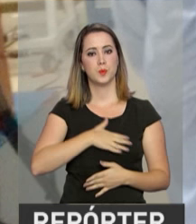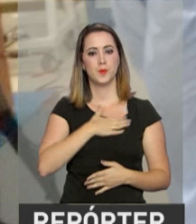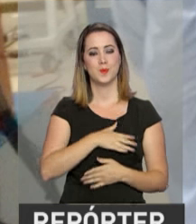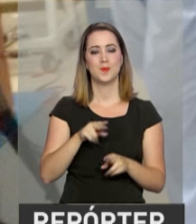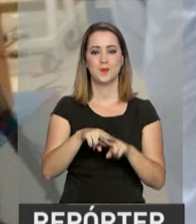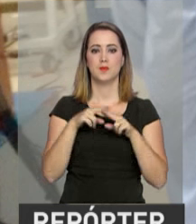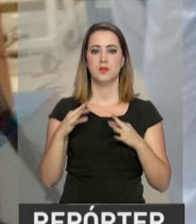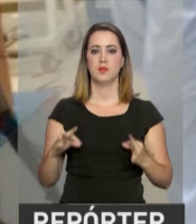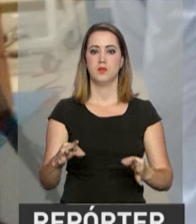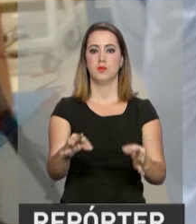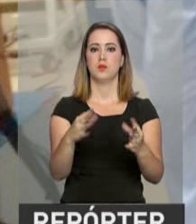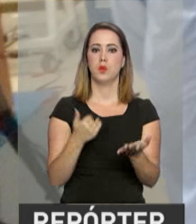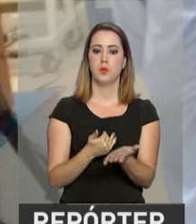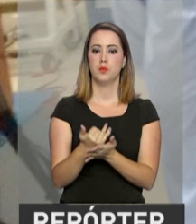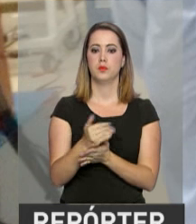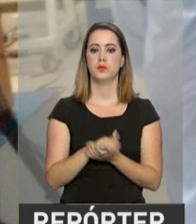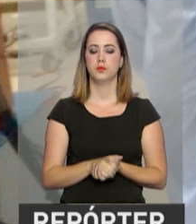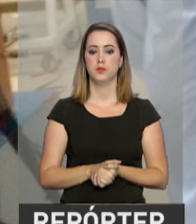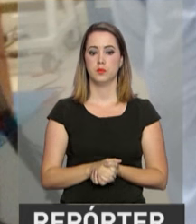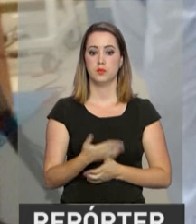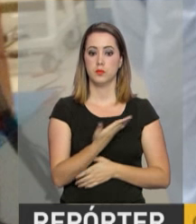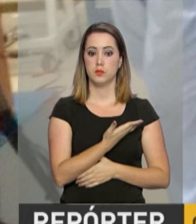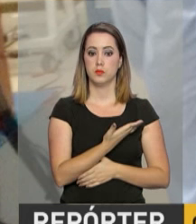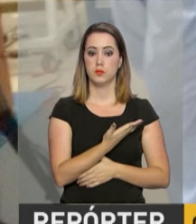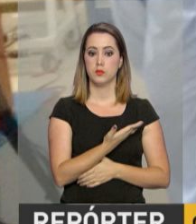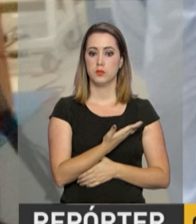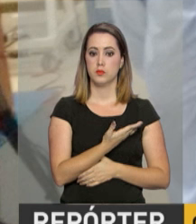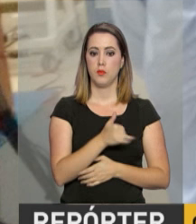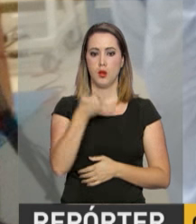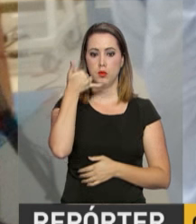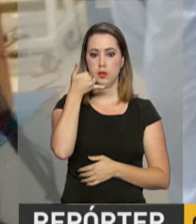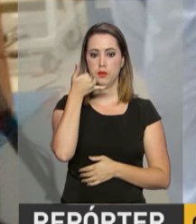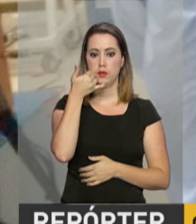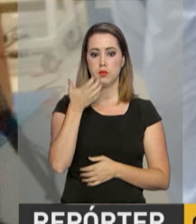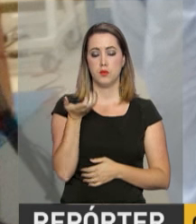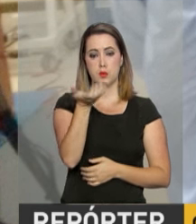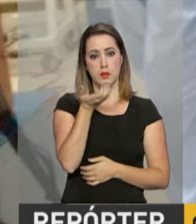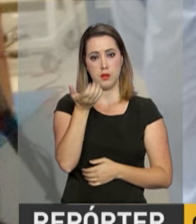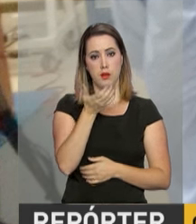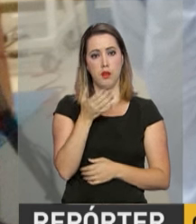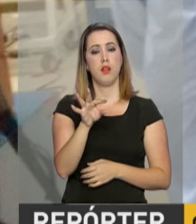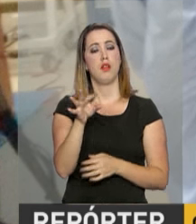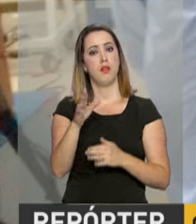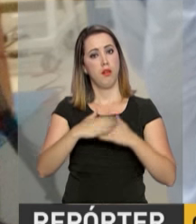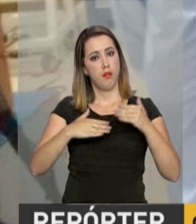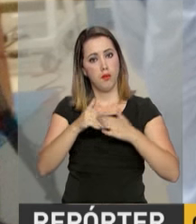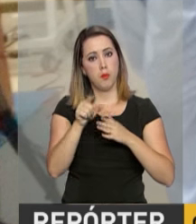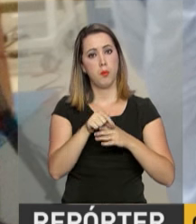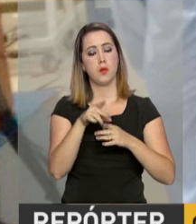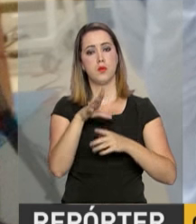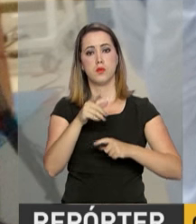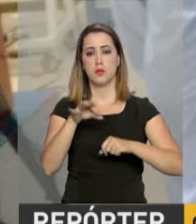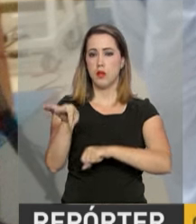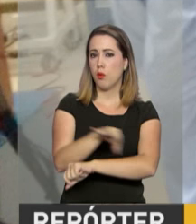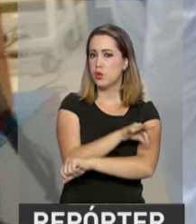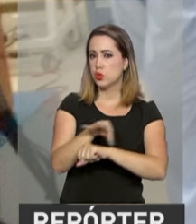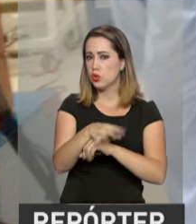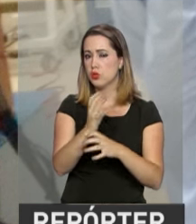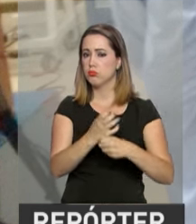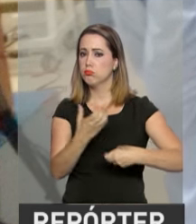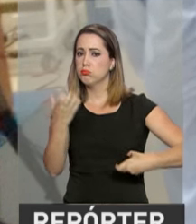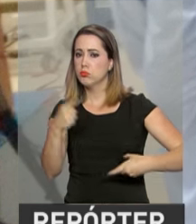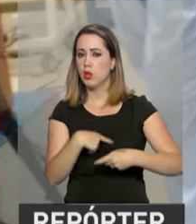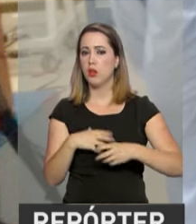desde pequeno se você quer formar pesquisadores você quer formar engenheiros você quer formar gente pode desenvolver tecnologia